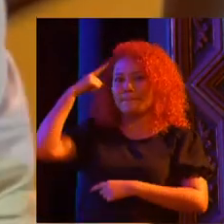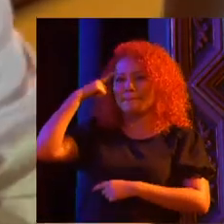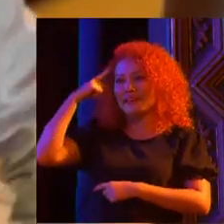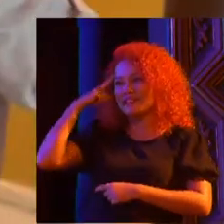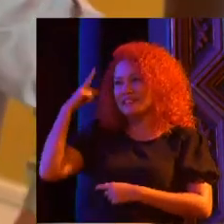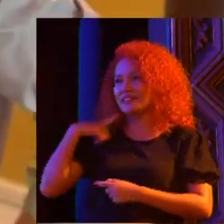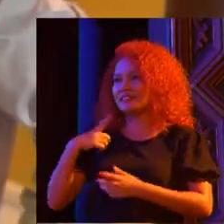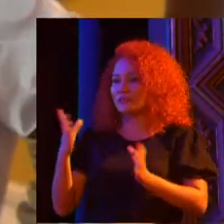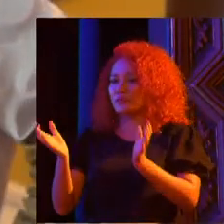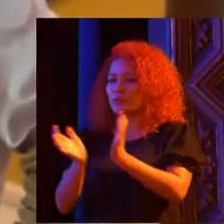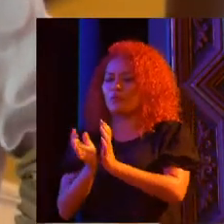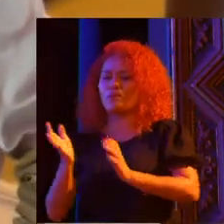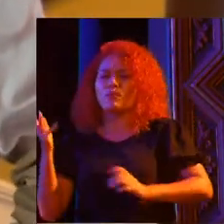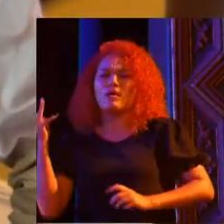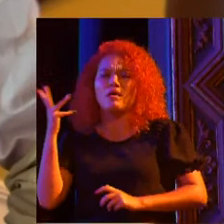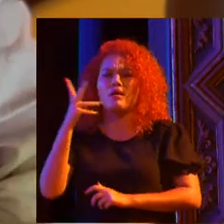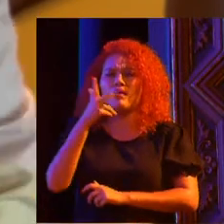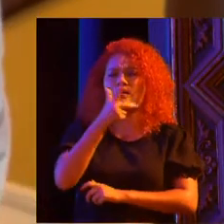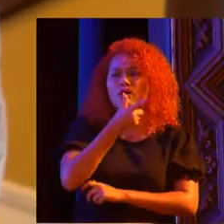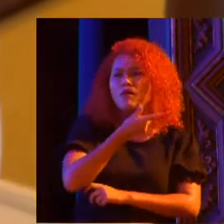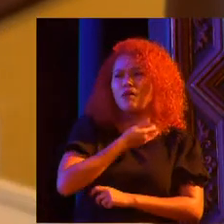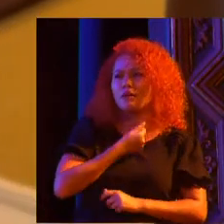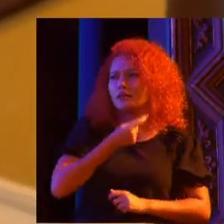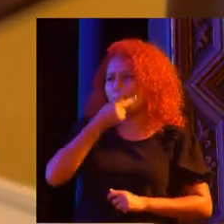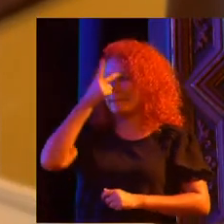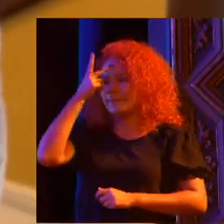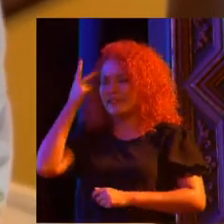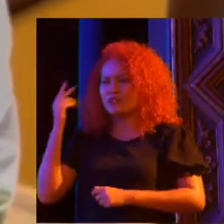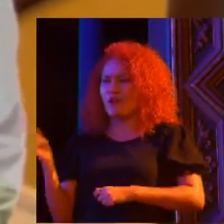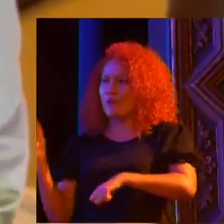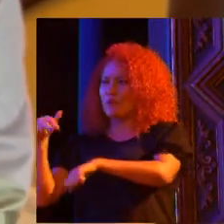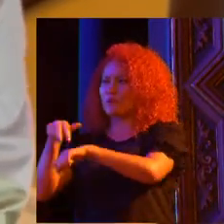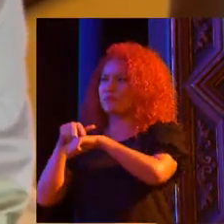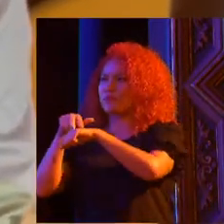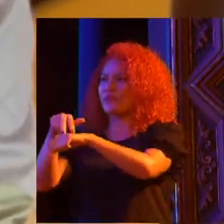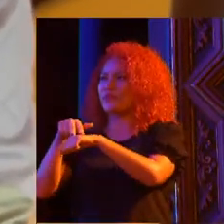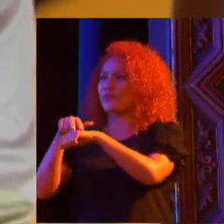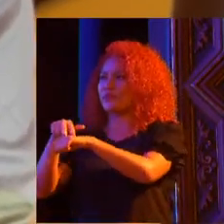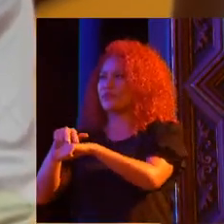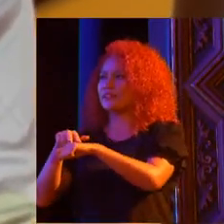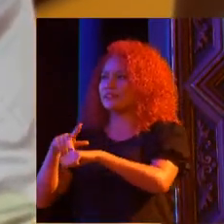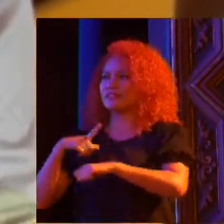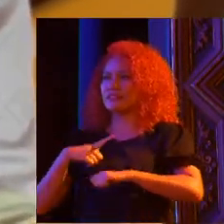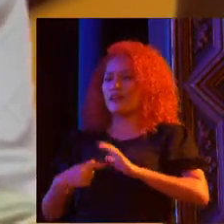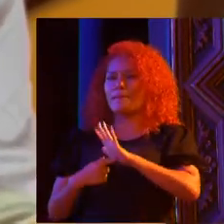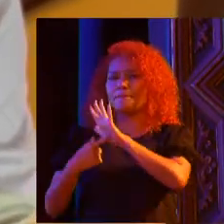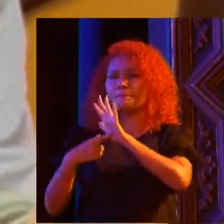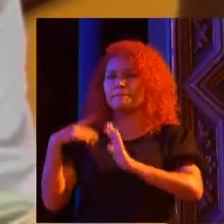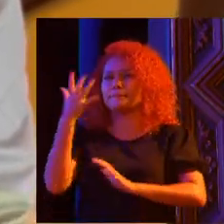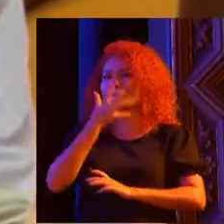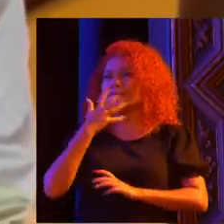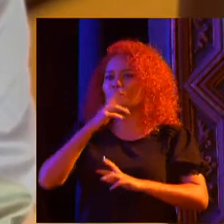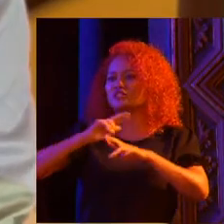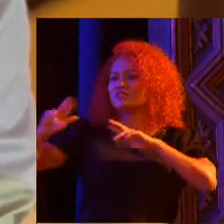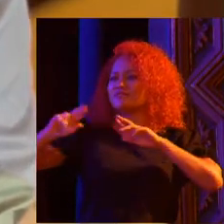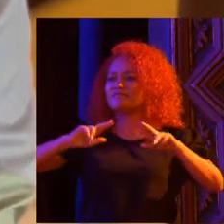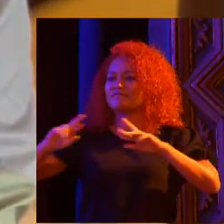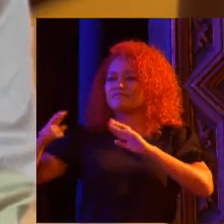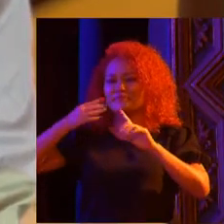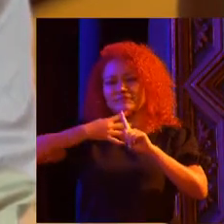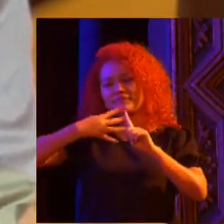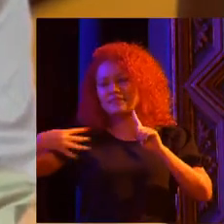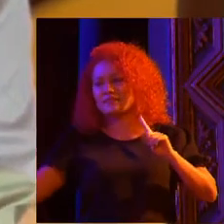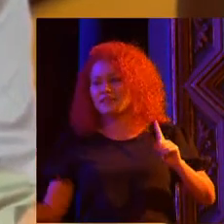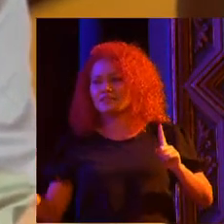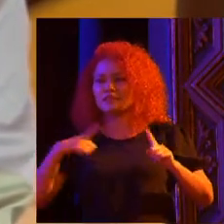equipe maravilhosa, né? Esses nomes que estão subindo ao palco, essas apresentações musicais, essa diversidade toda das